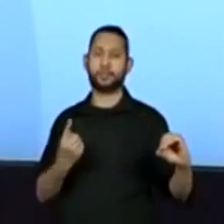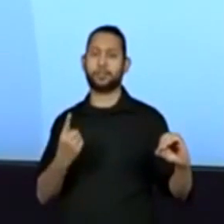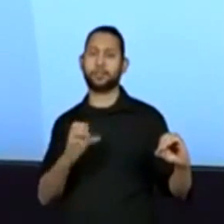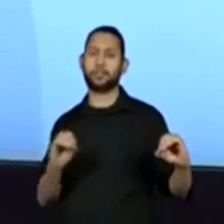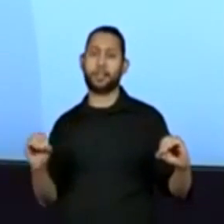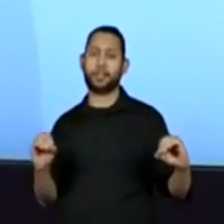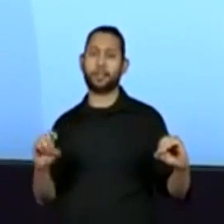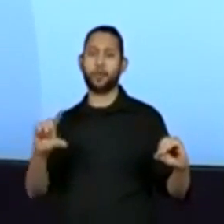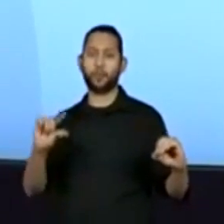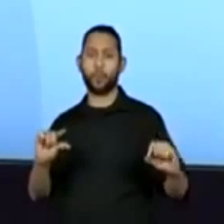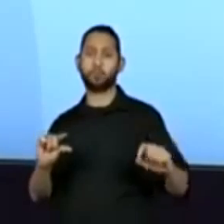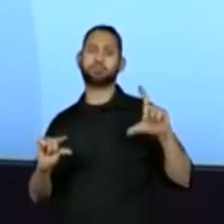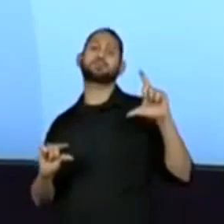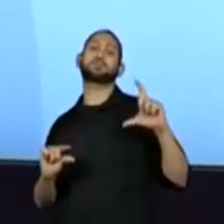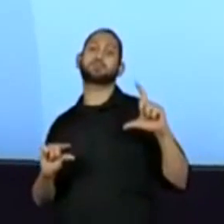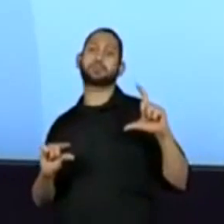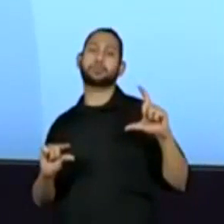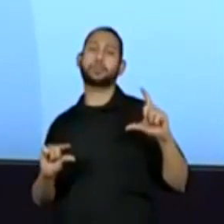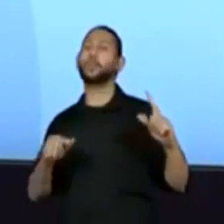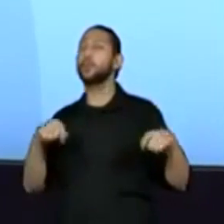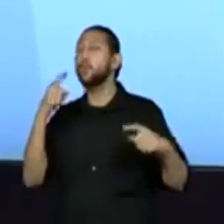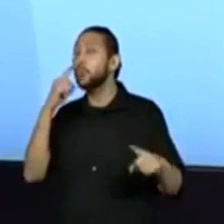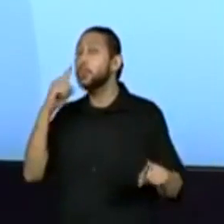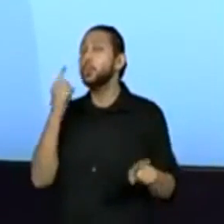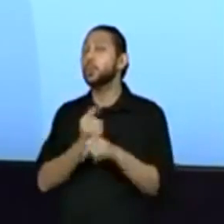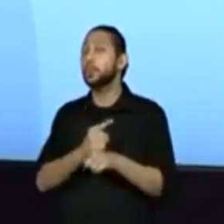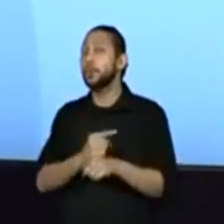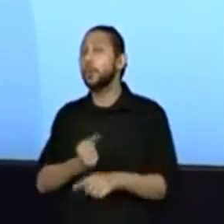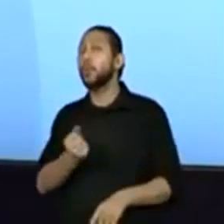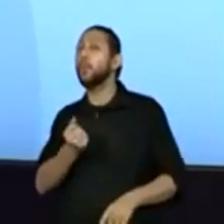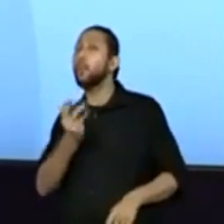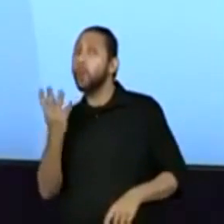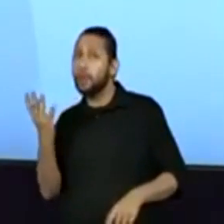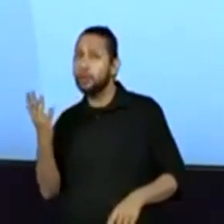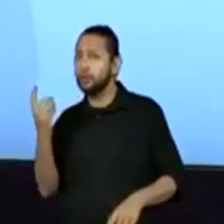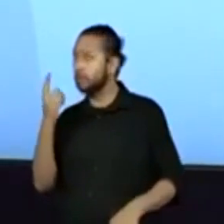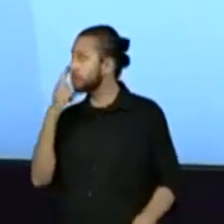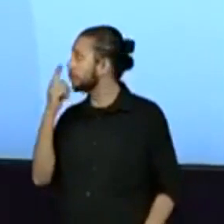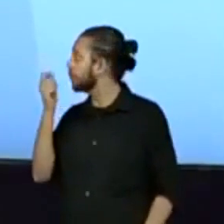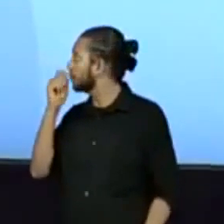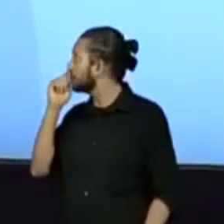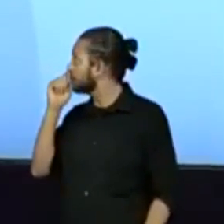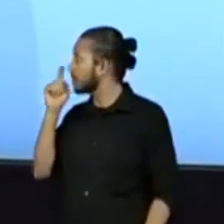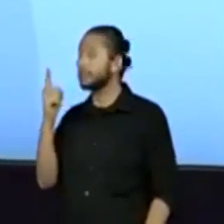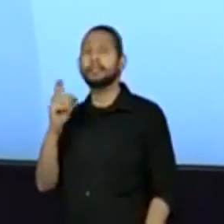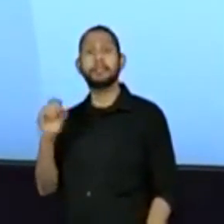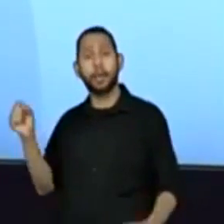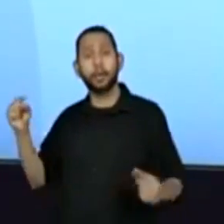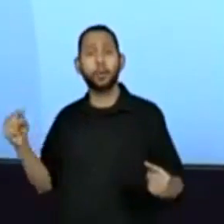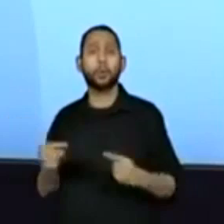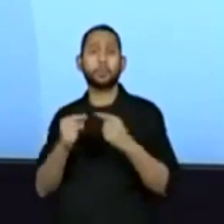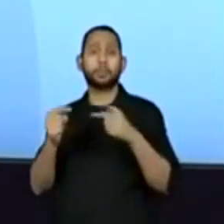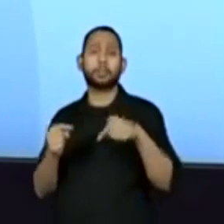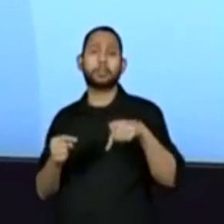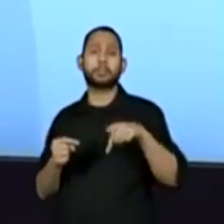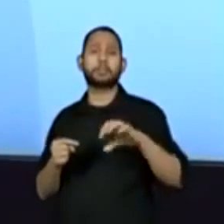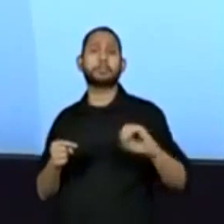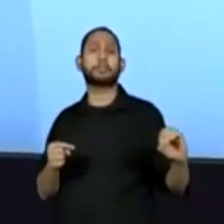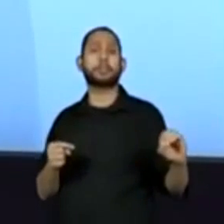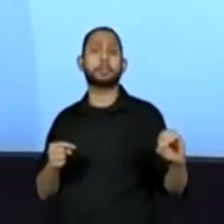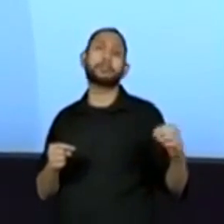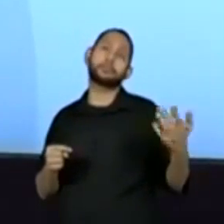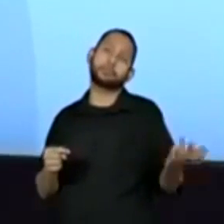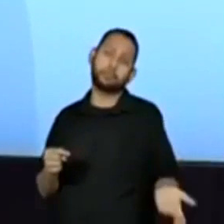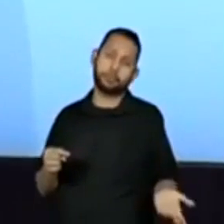acrescento um zero. Aí eu tenho que descobrir quantas vezes, né? Aqui, quantas vezes 100 para chegar em